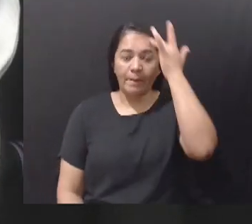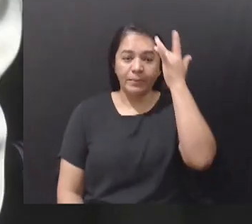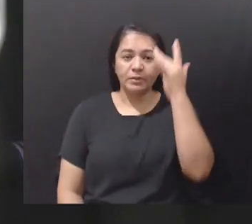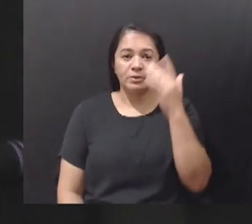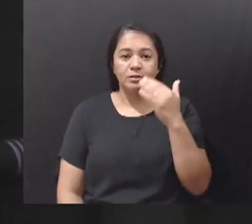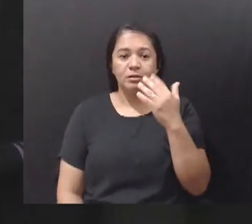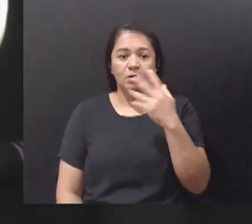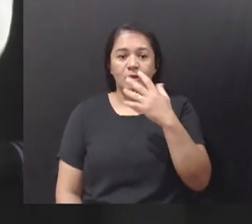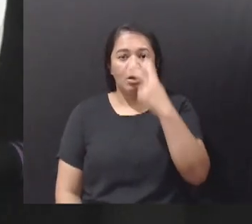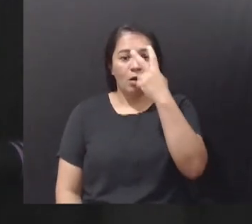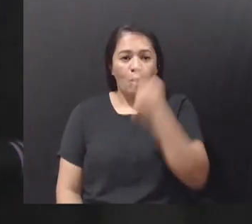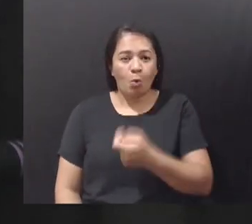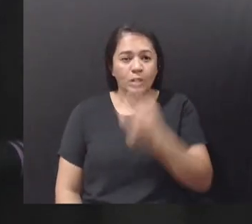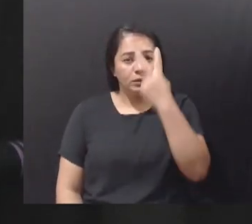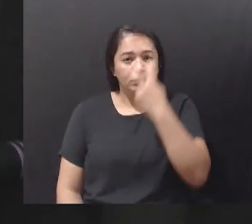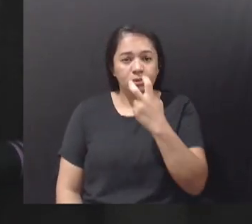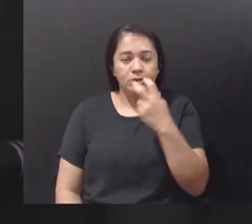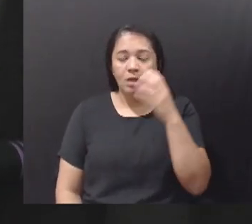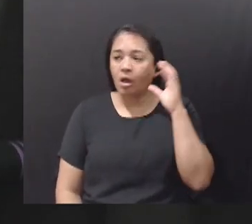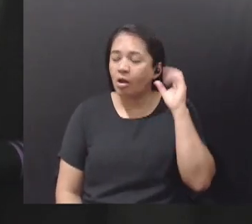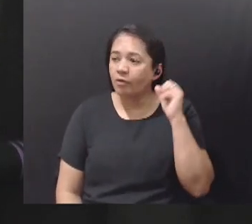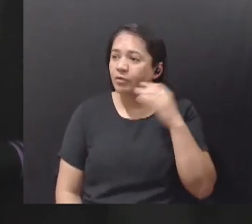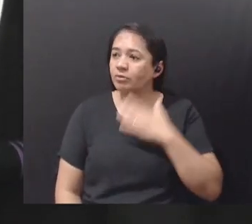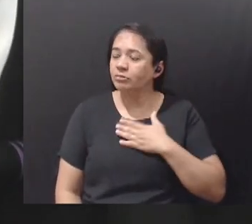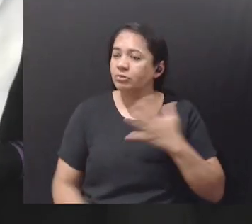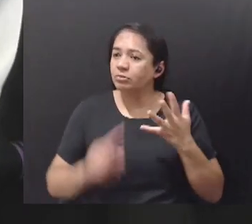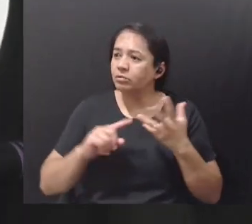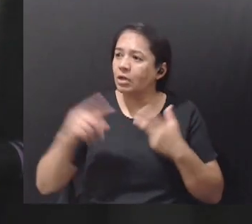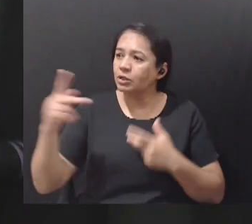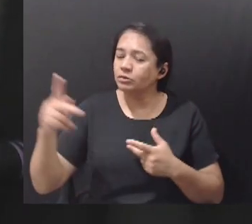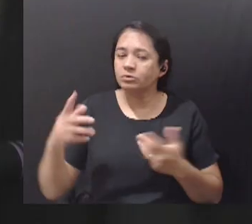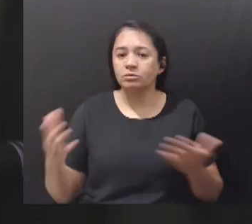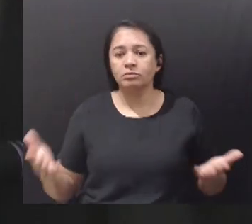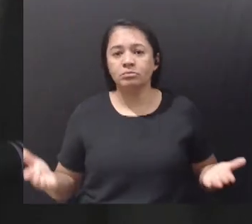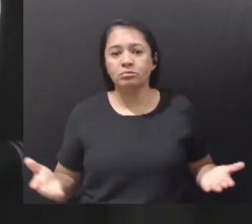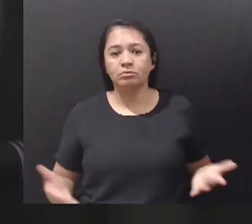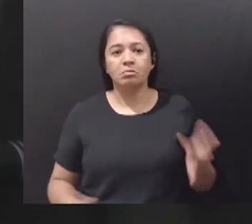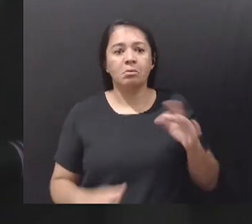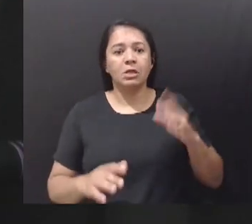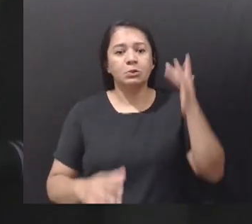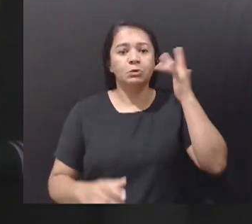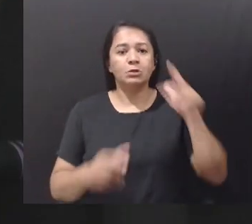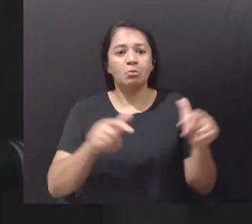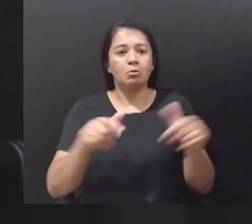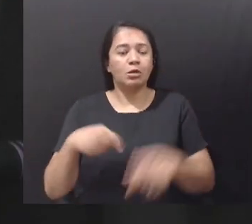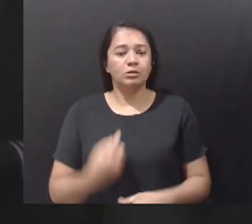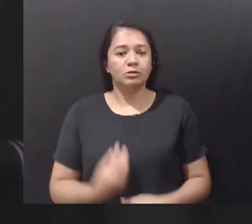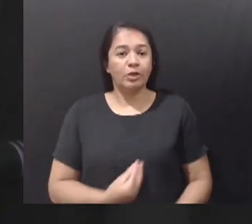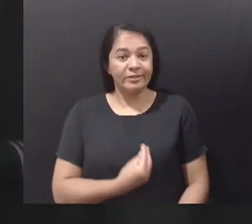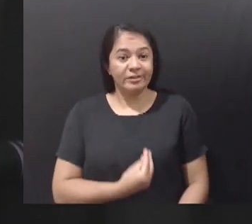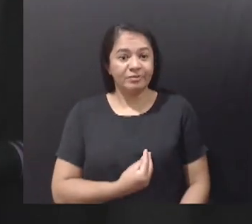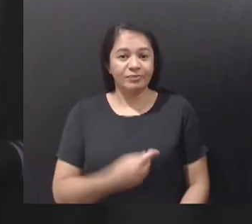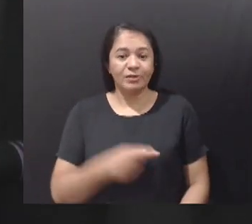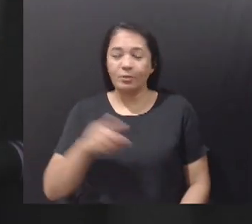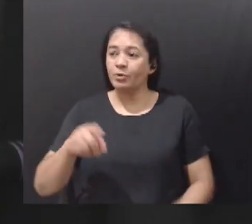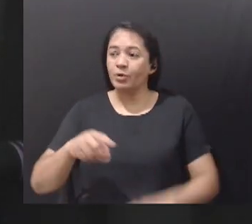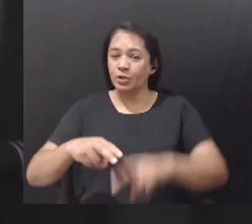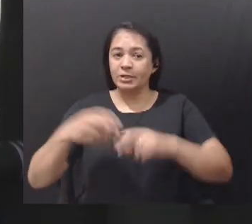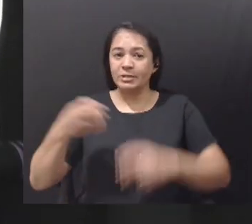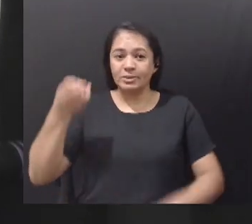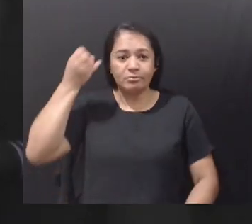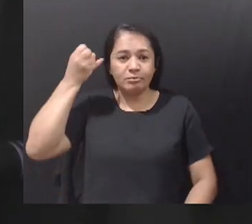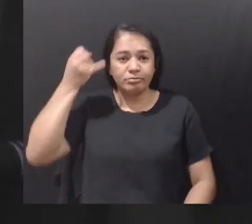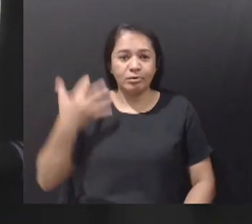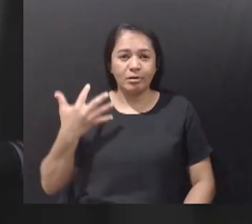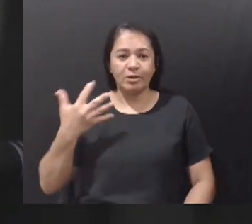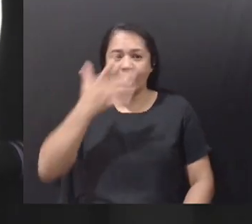cega, ela está ouvindo a minha voz, ouvindo a sua, não é? Mas não sabe o ambiente que nós estamos. Então, quando você faz a audiodescrição, as pessoas escutam